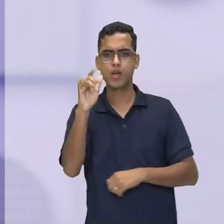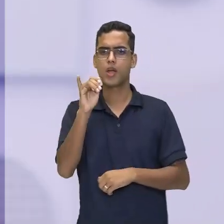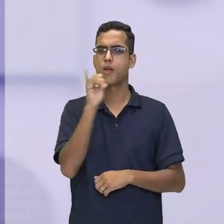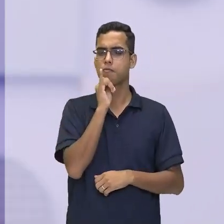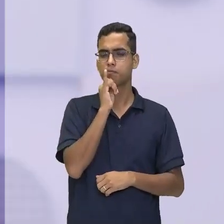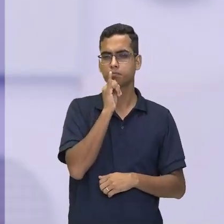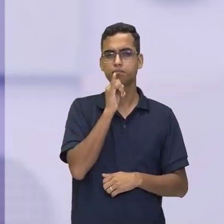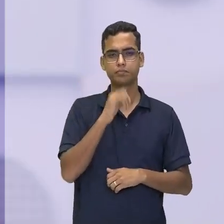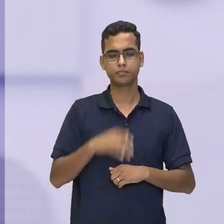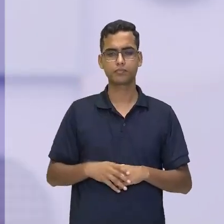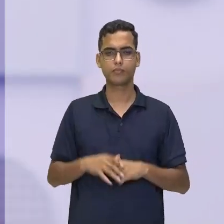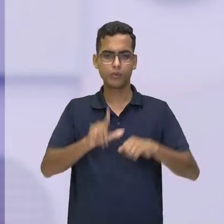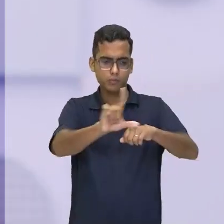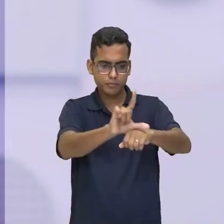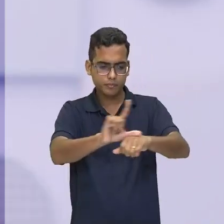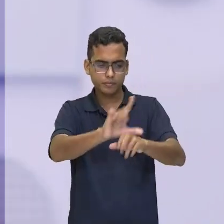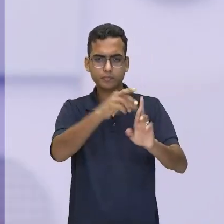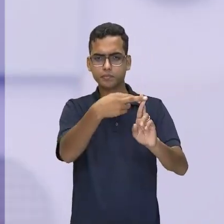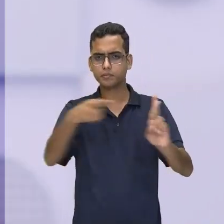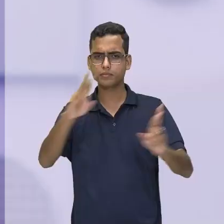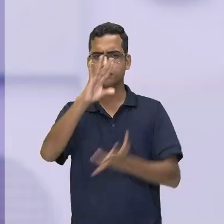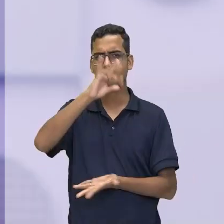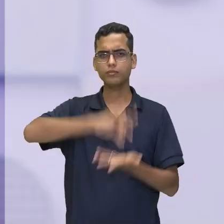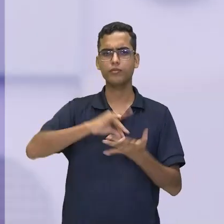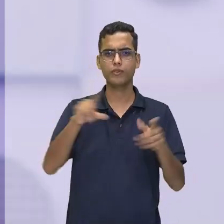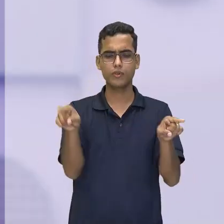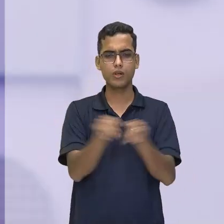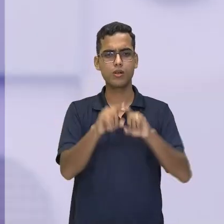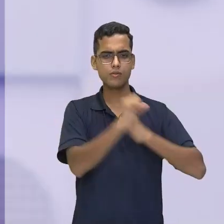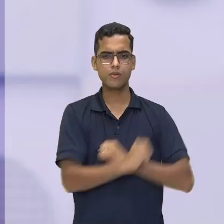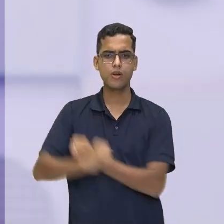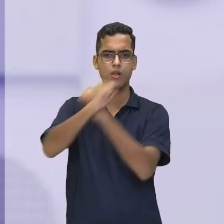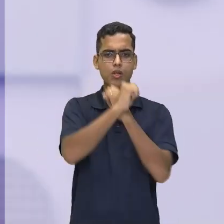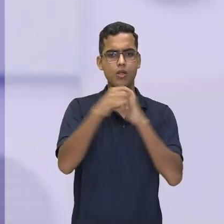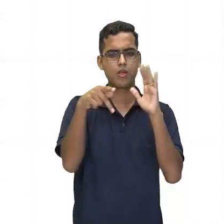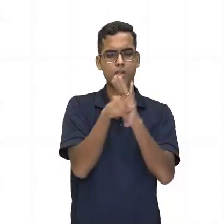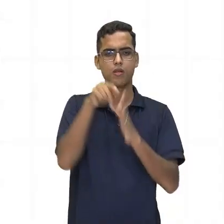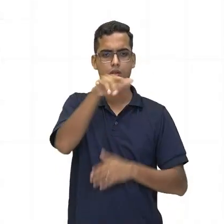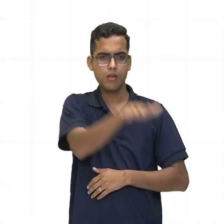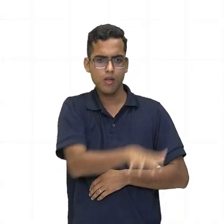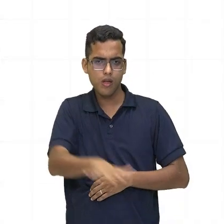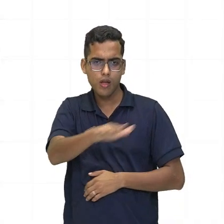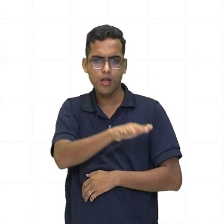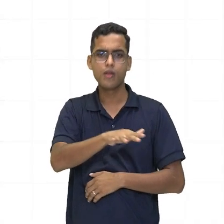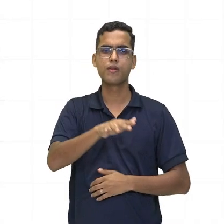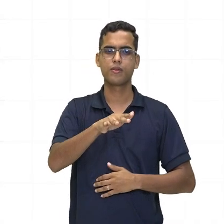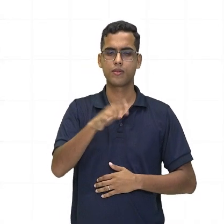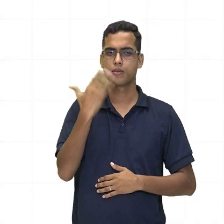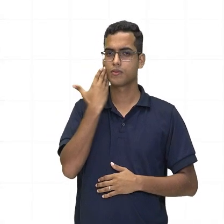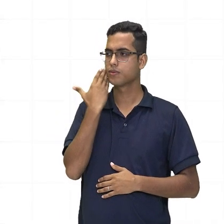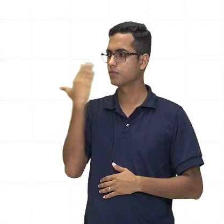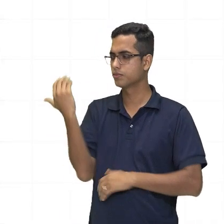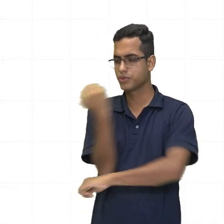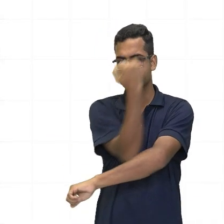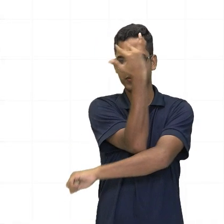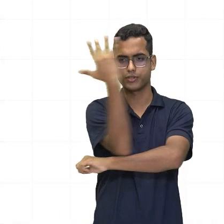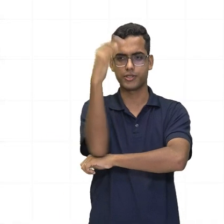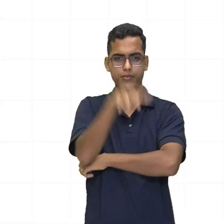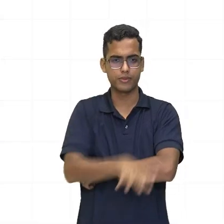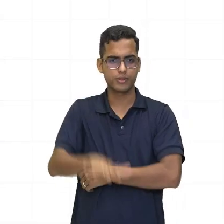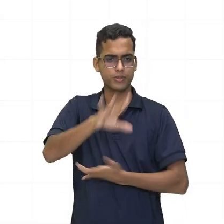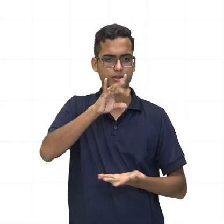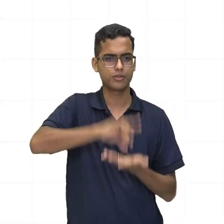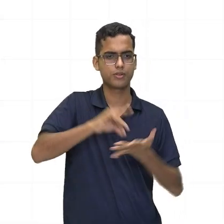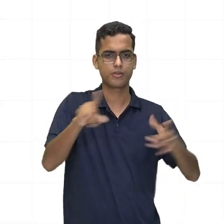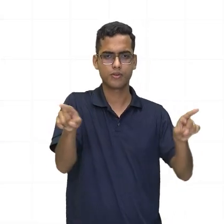líderes religiosos que se destacaram pela defesa do meio ambiente. Vamos lá. Como as